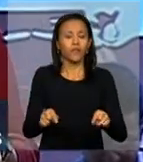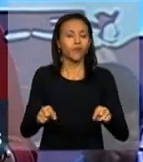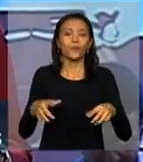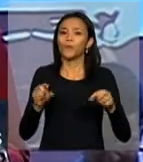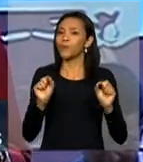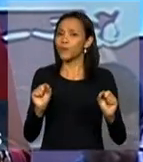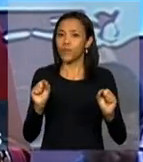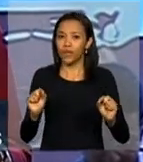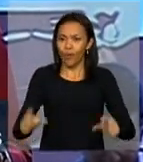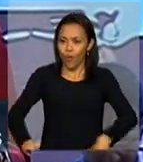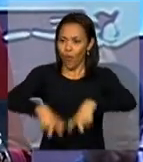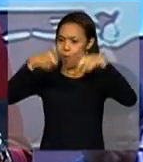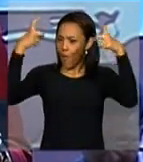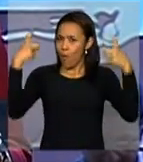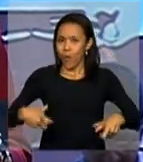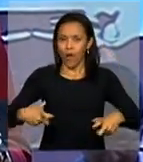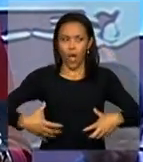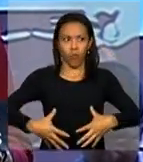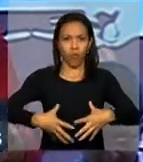grande região leiteira.